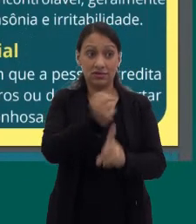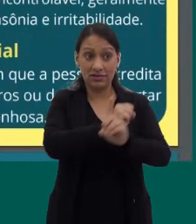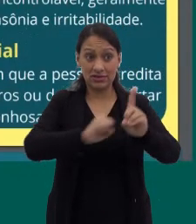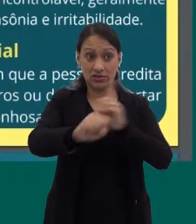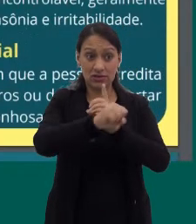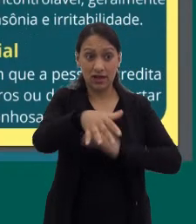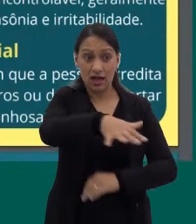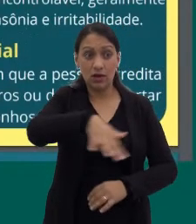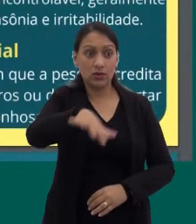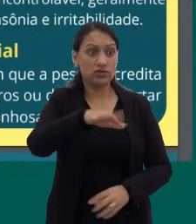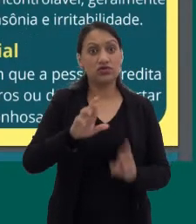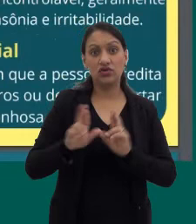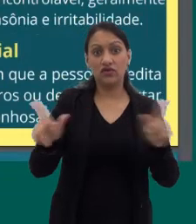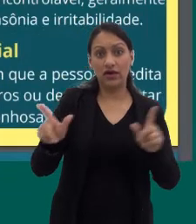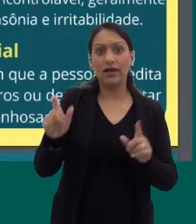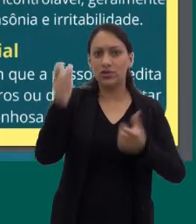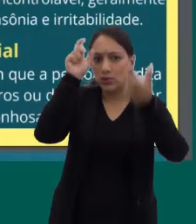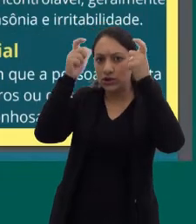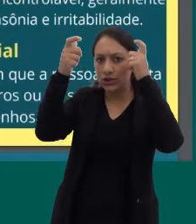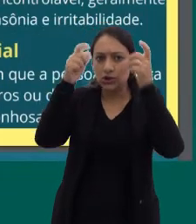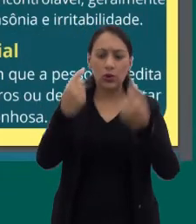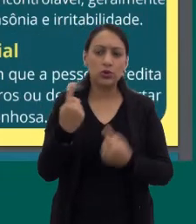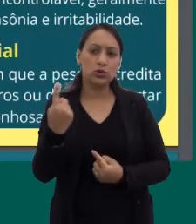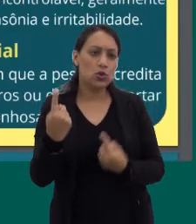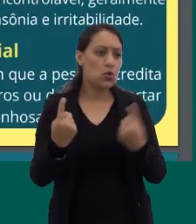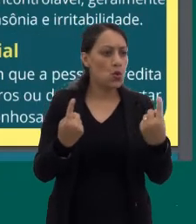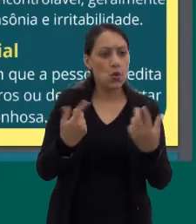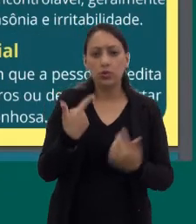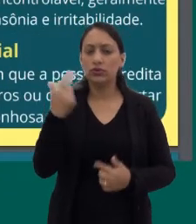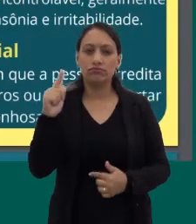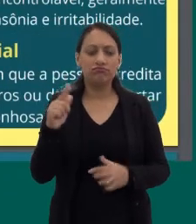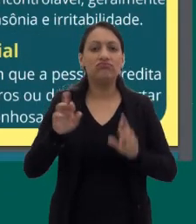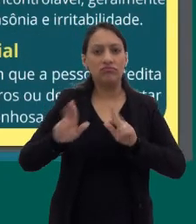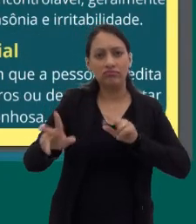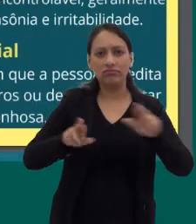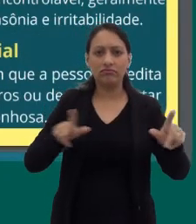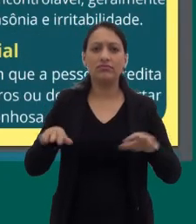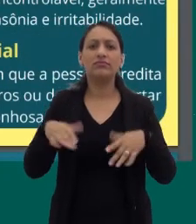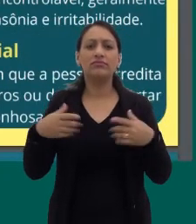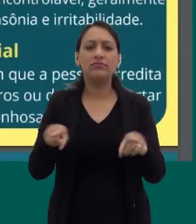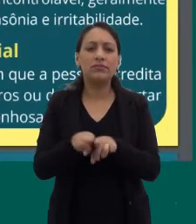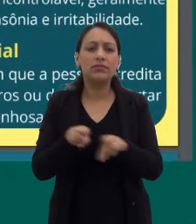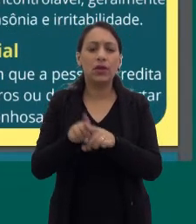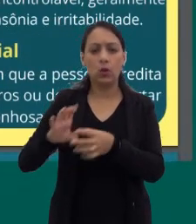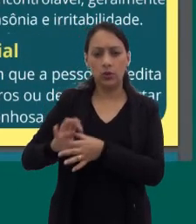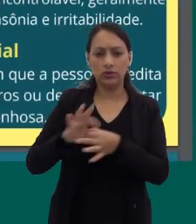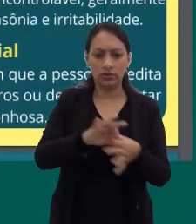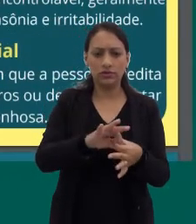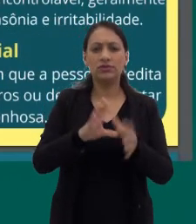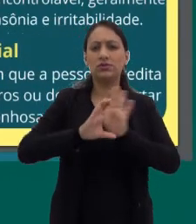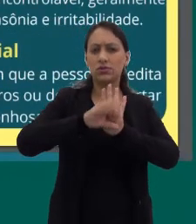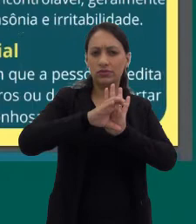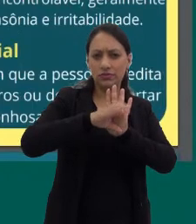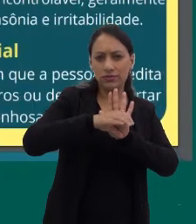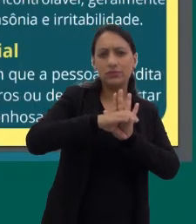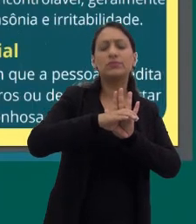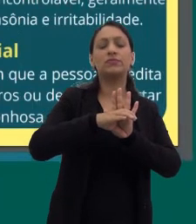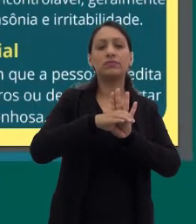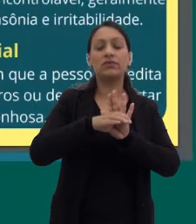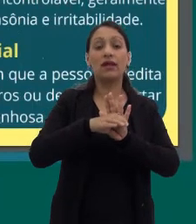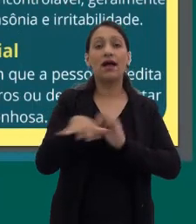do pânico. E acho que também todos esses contextos, todos esses conceitos, eles são muitas